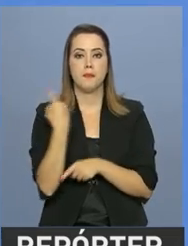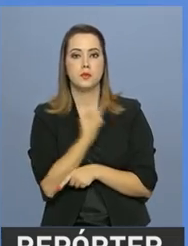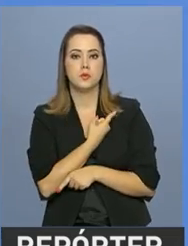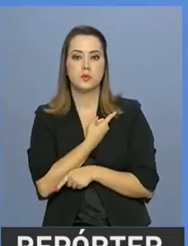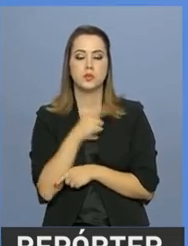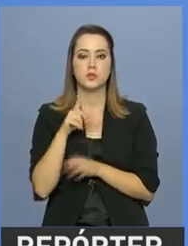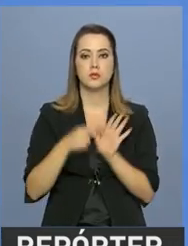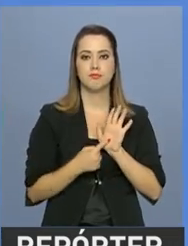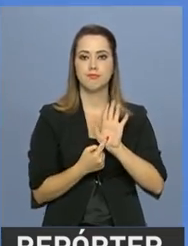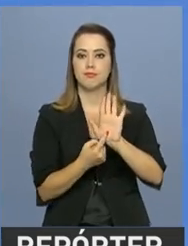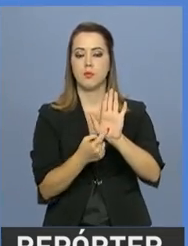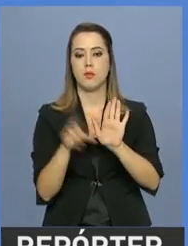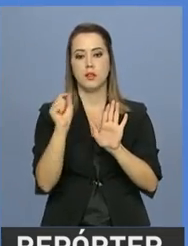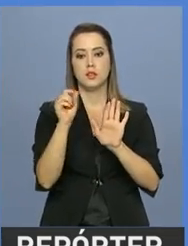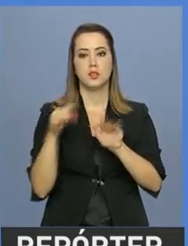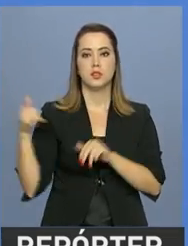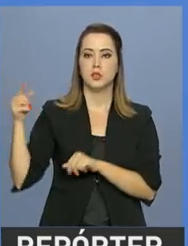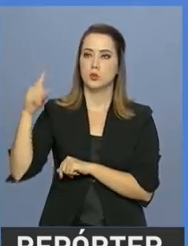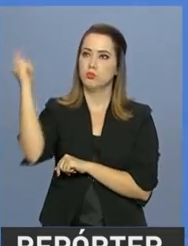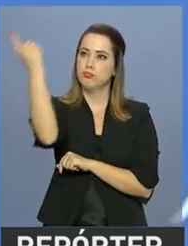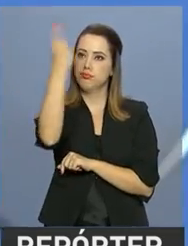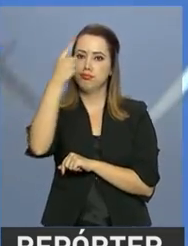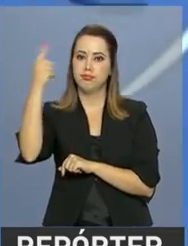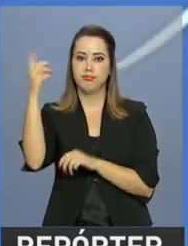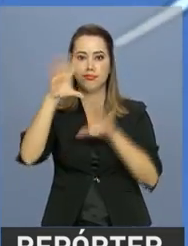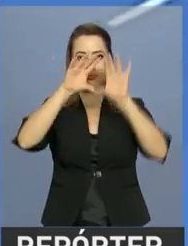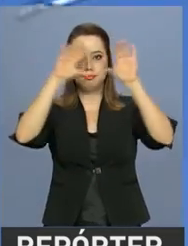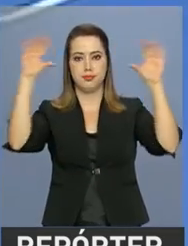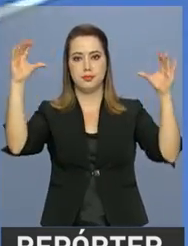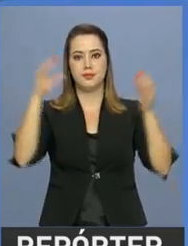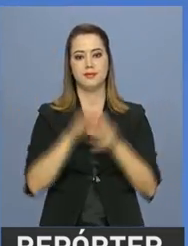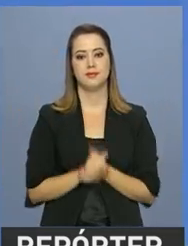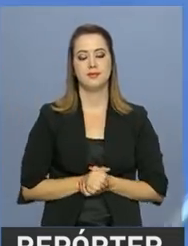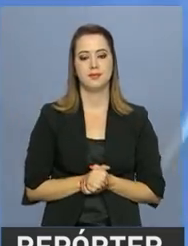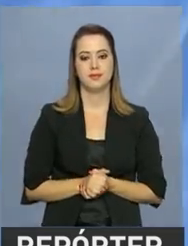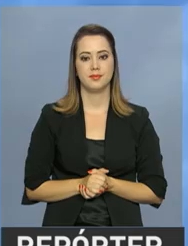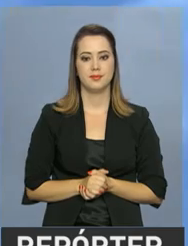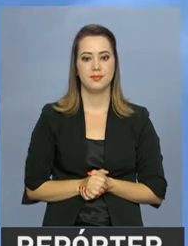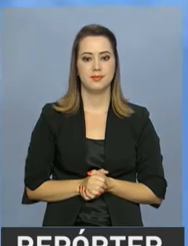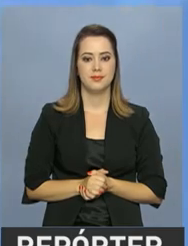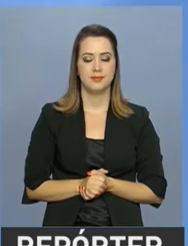apresentação da Esquadrilha da Fumaça, com a famosa escrita aos céus.